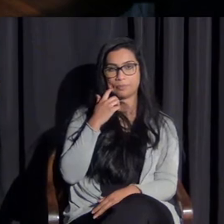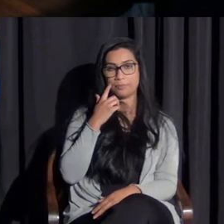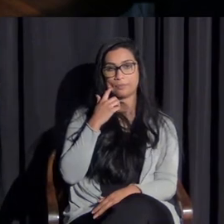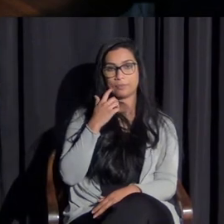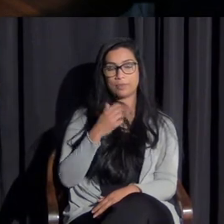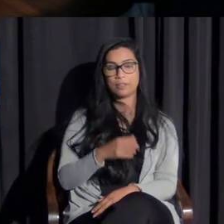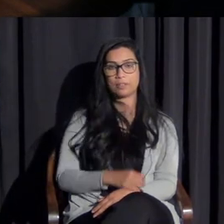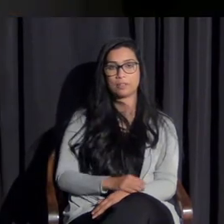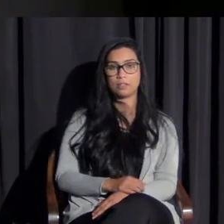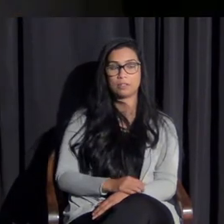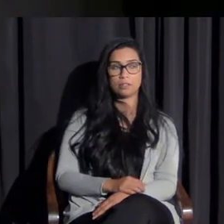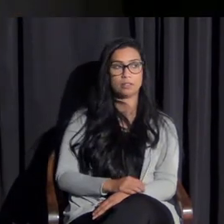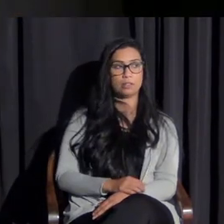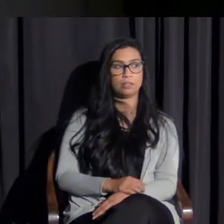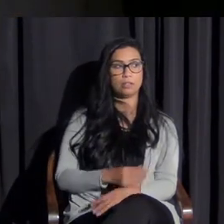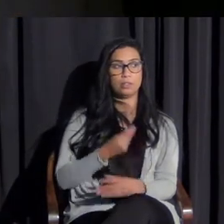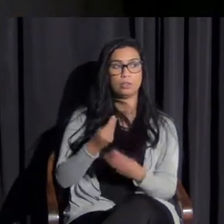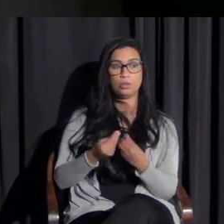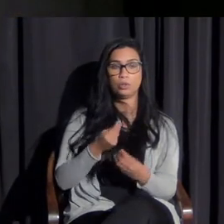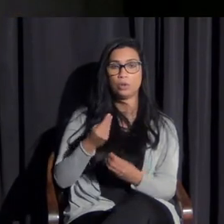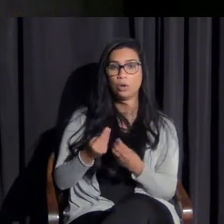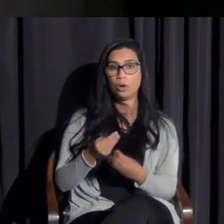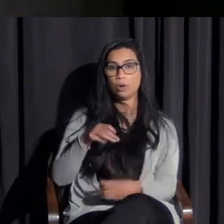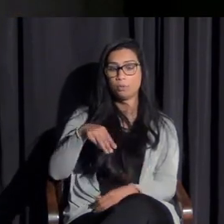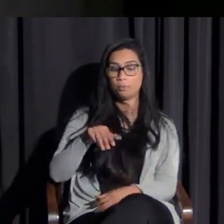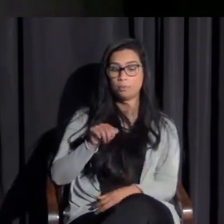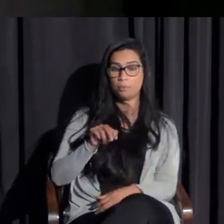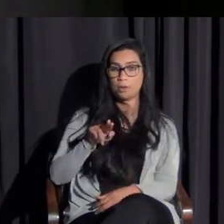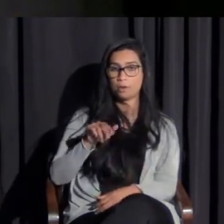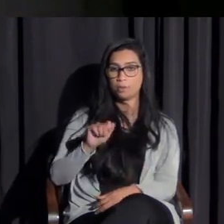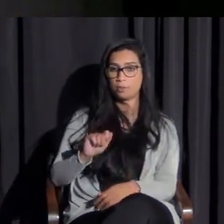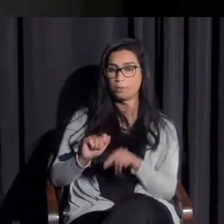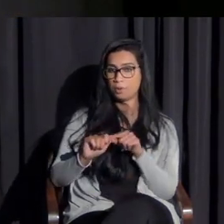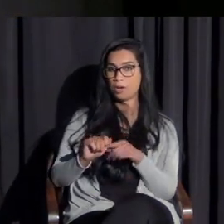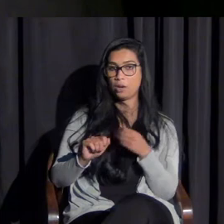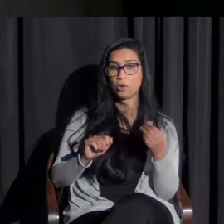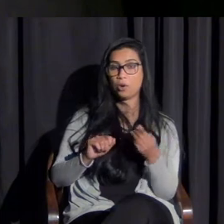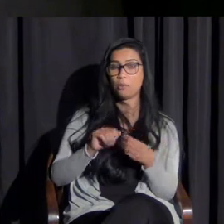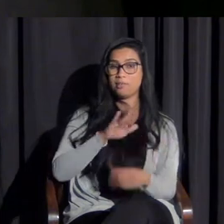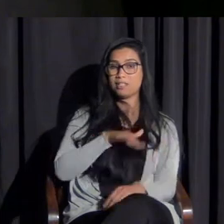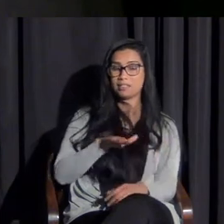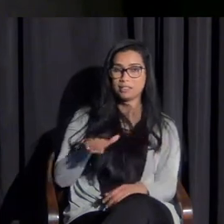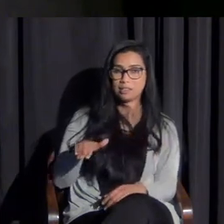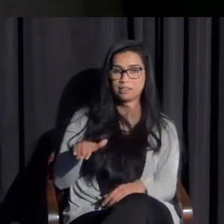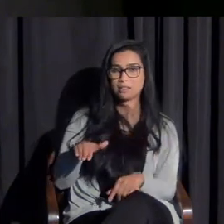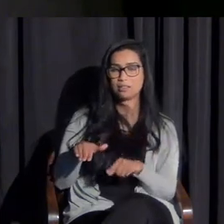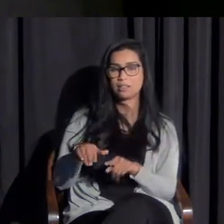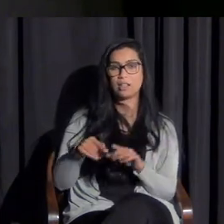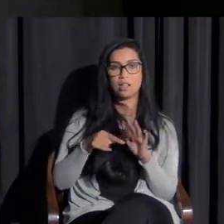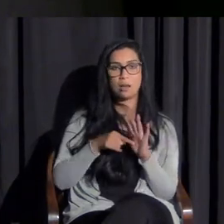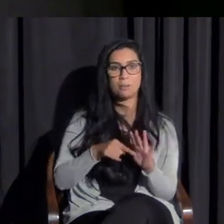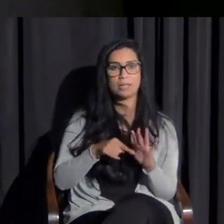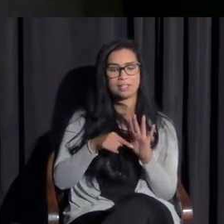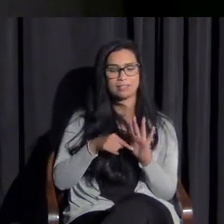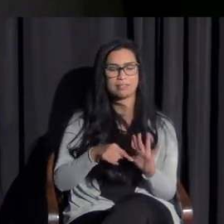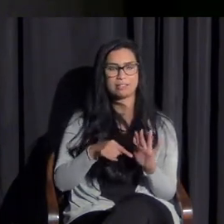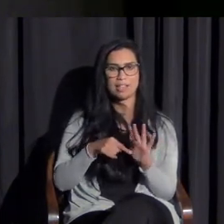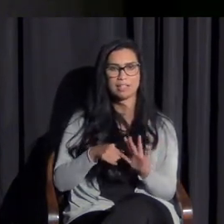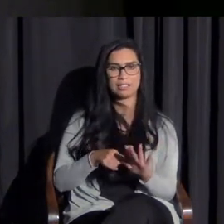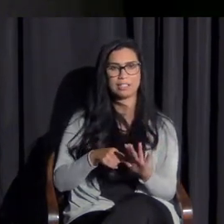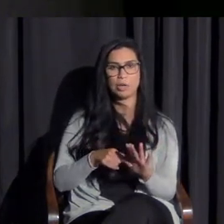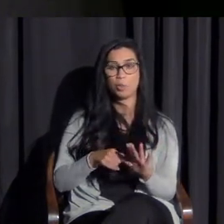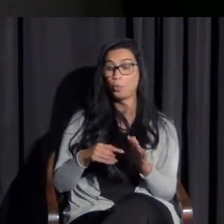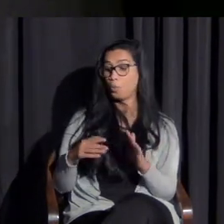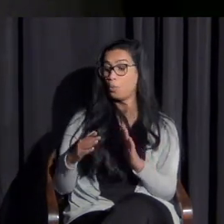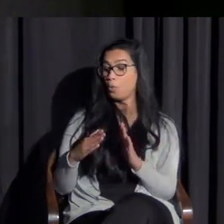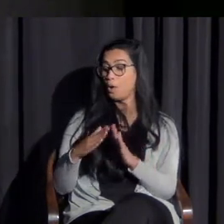é o quanto que a gente chega ali na ocupação Mauá, por exemplo, e as crianças nos apresentam essa ocupação, né? E o quanto